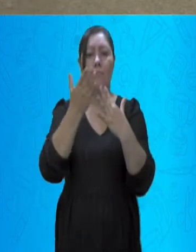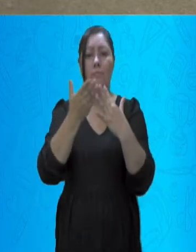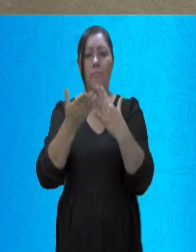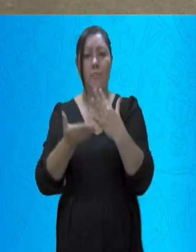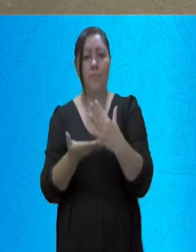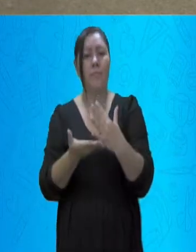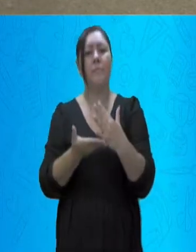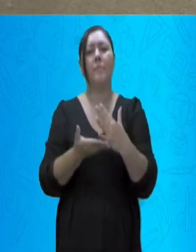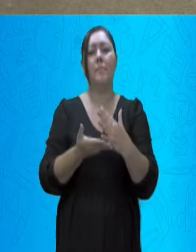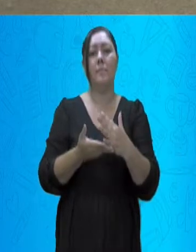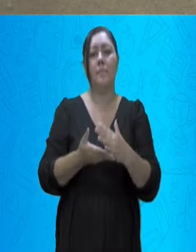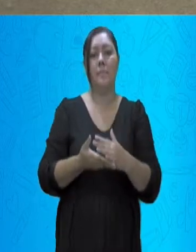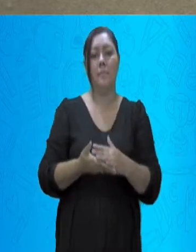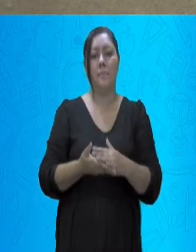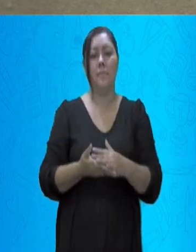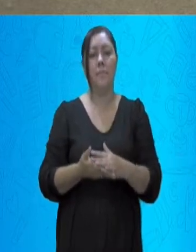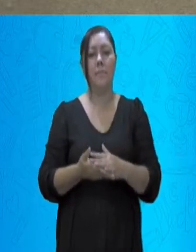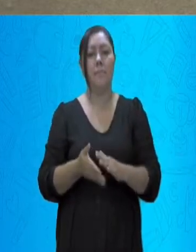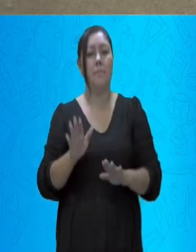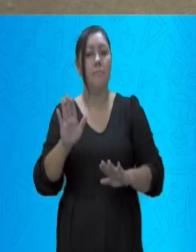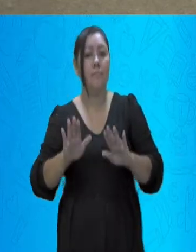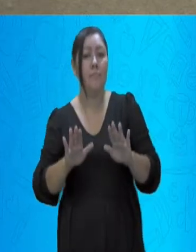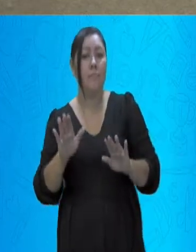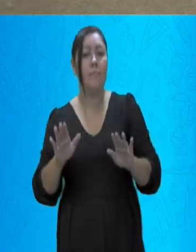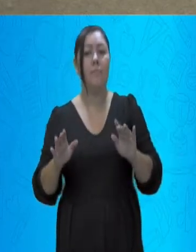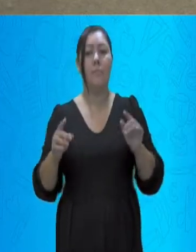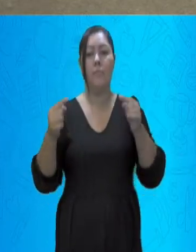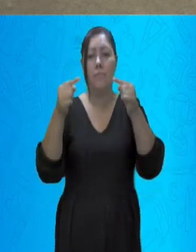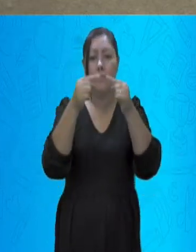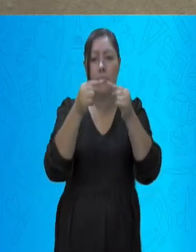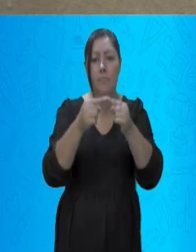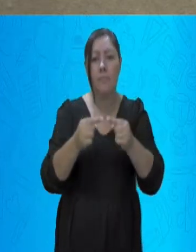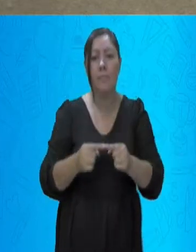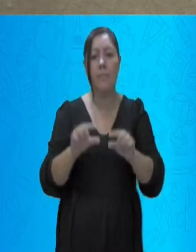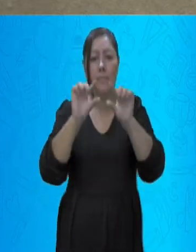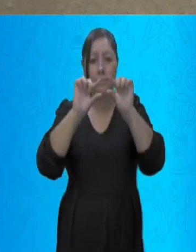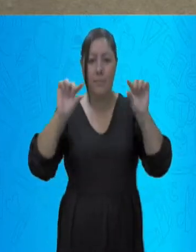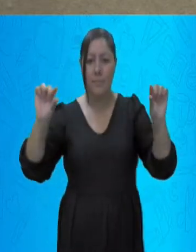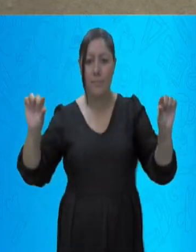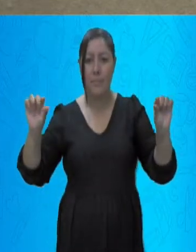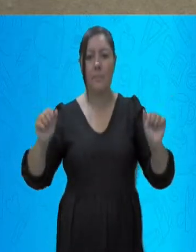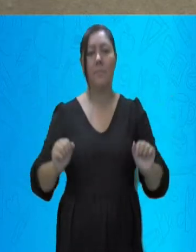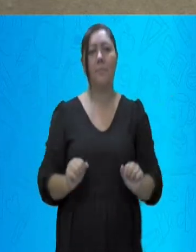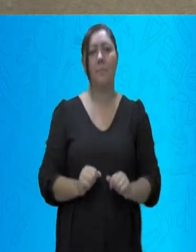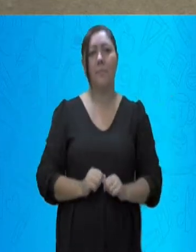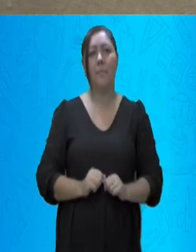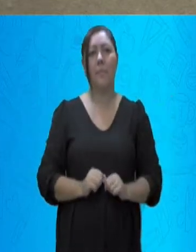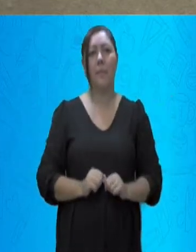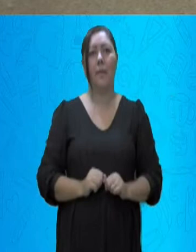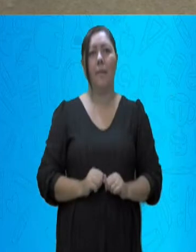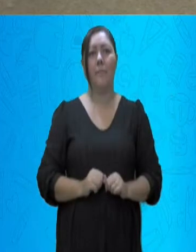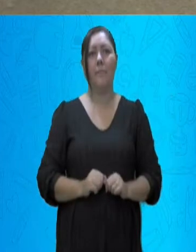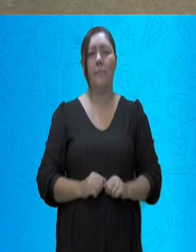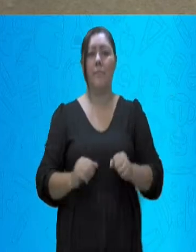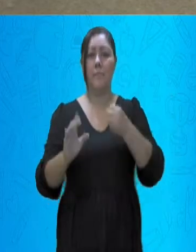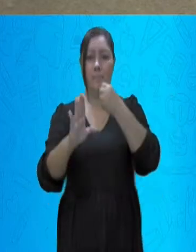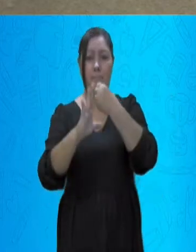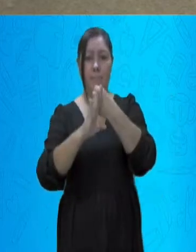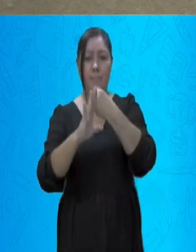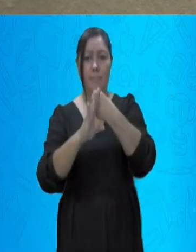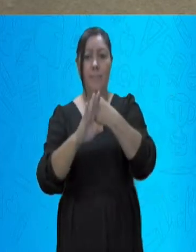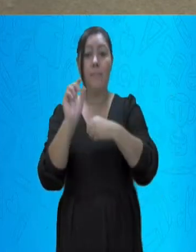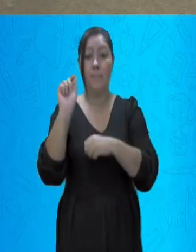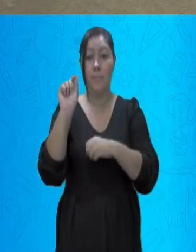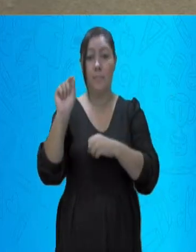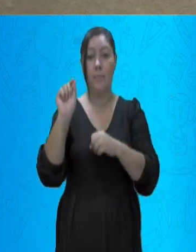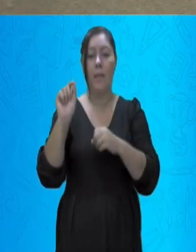acordo com o aparecimento e como elas ocupam um lugar na frase. Vamos lá então. O substantivo é uma